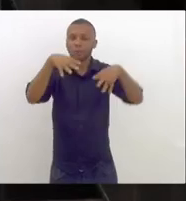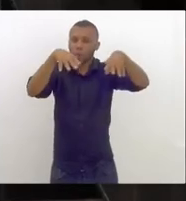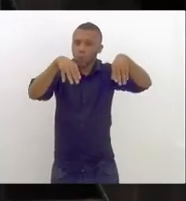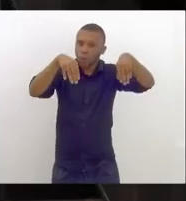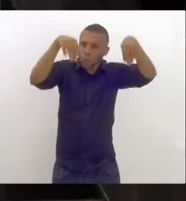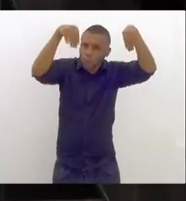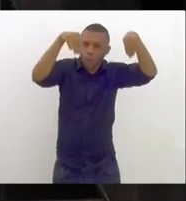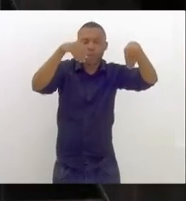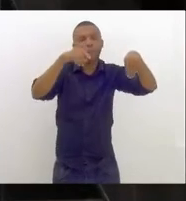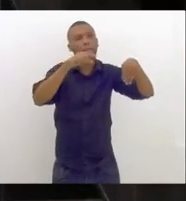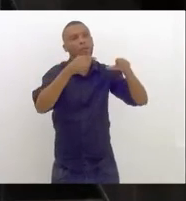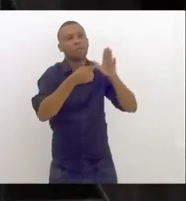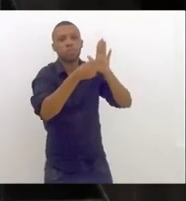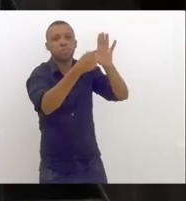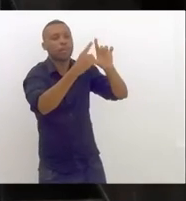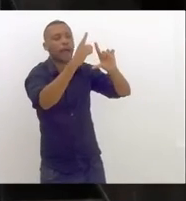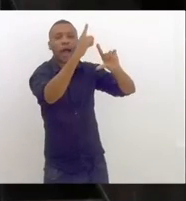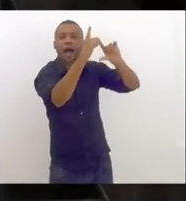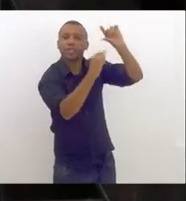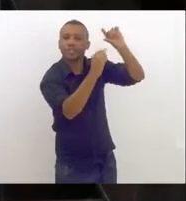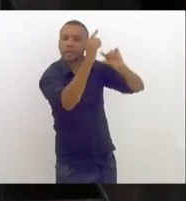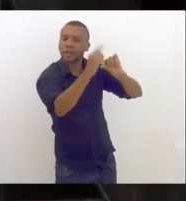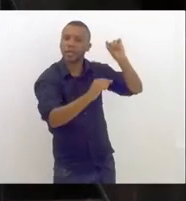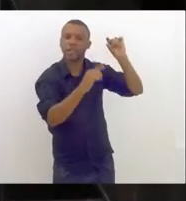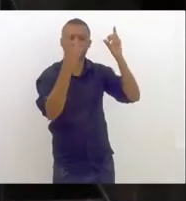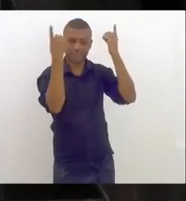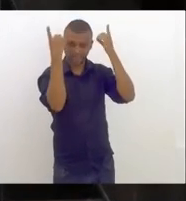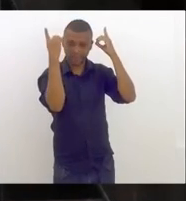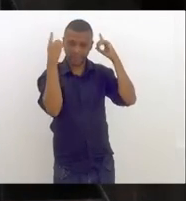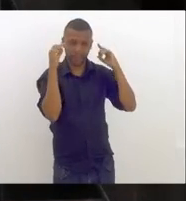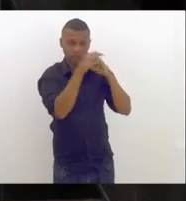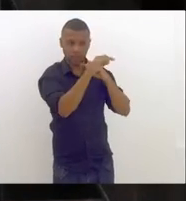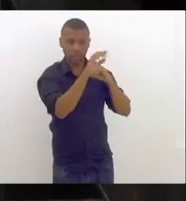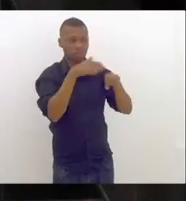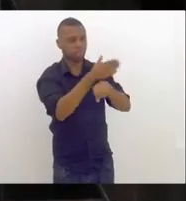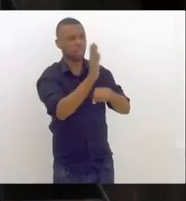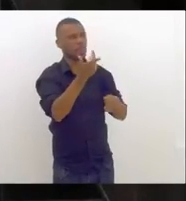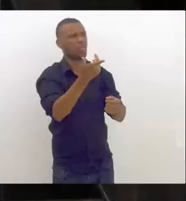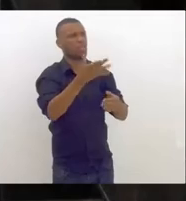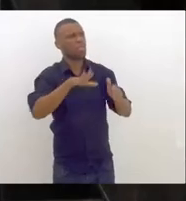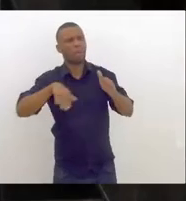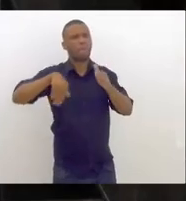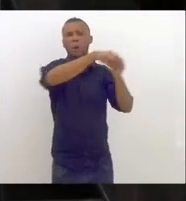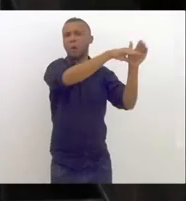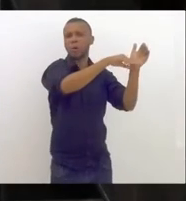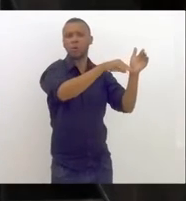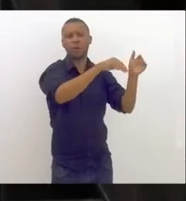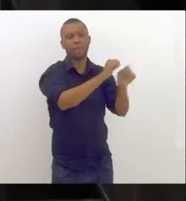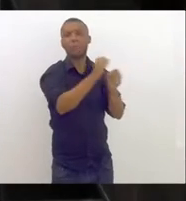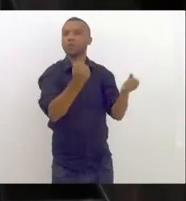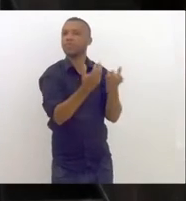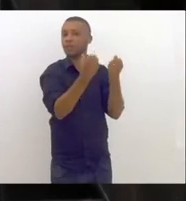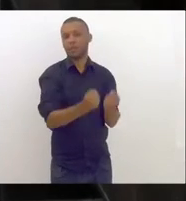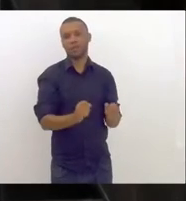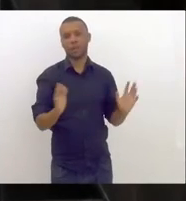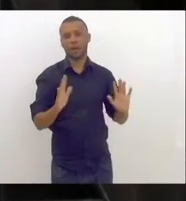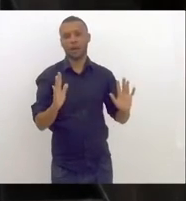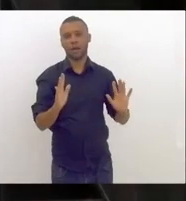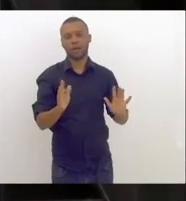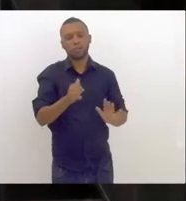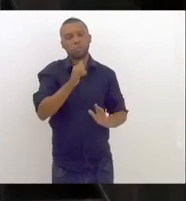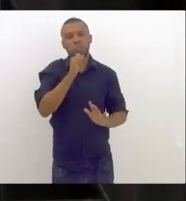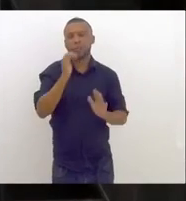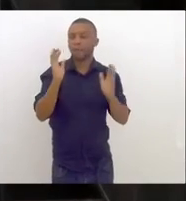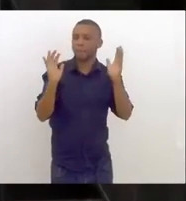a Estrela de Davi está na entrada do templo é inaceitável agora infelizmente esses fatos